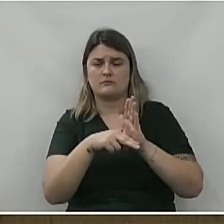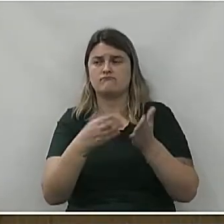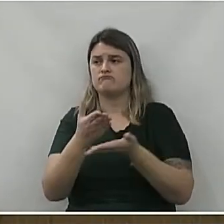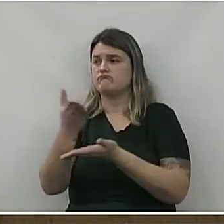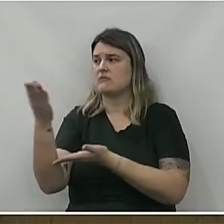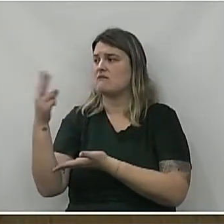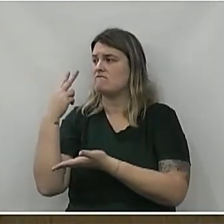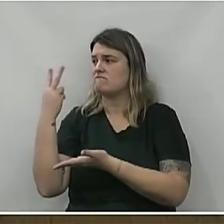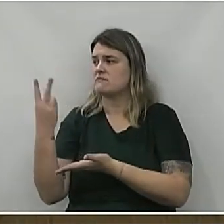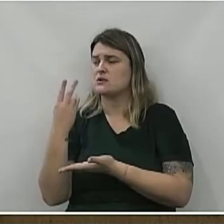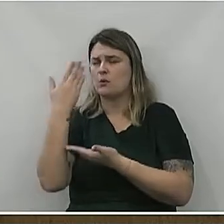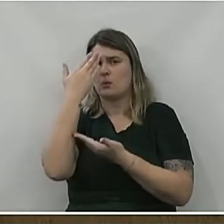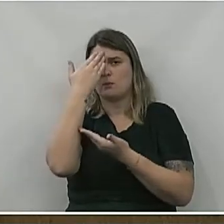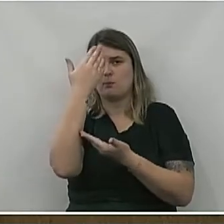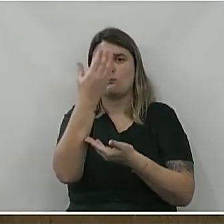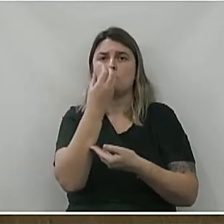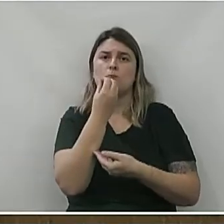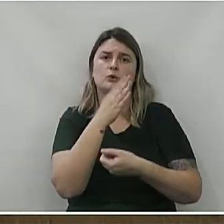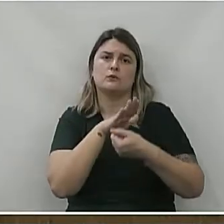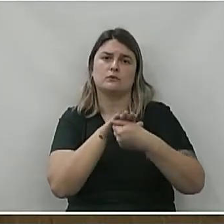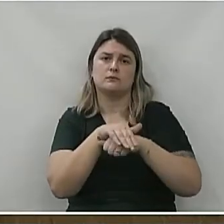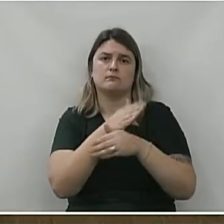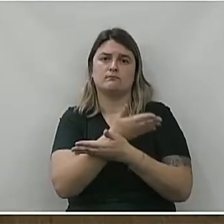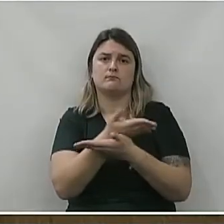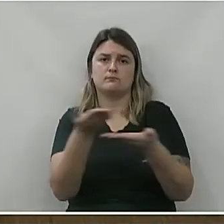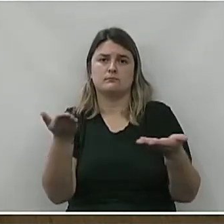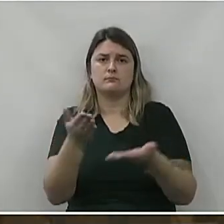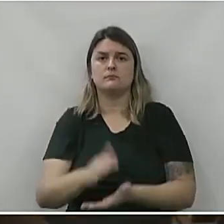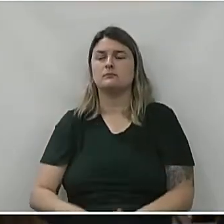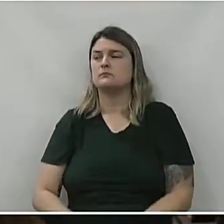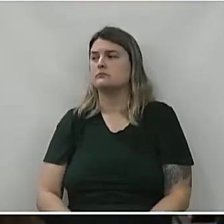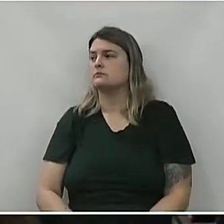Senhores vereadores, muito obrigado e uma boa noite a todos.